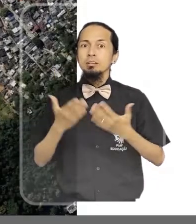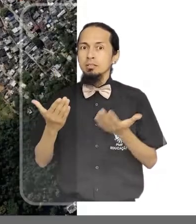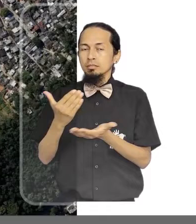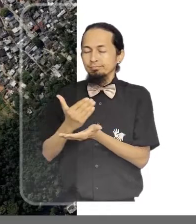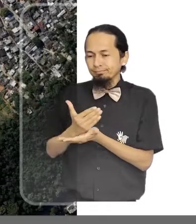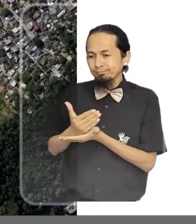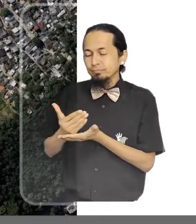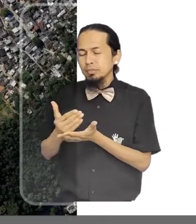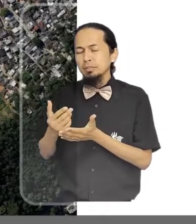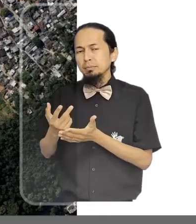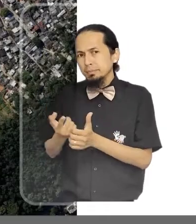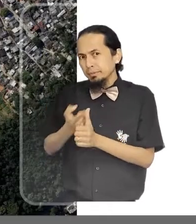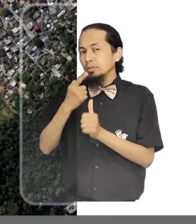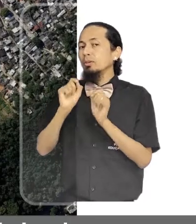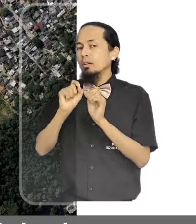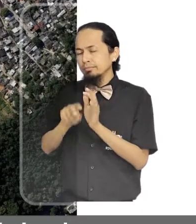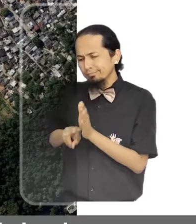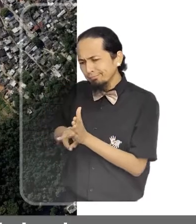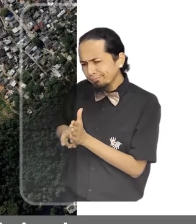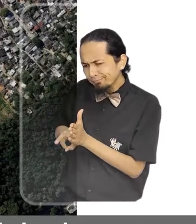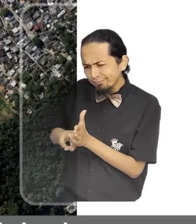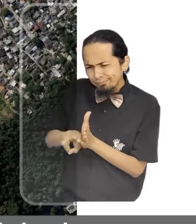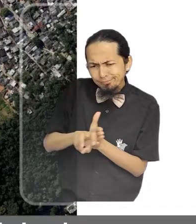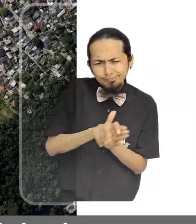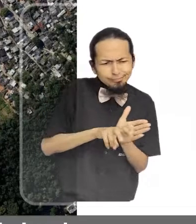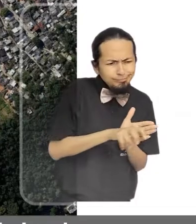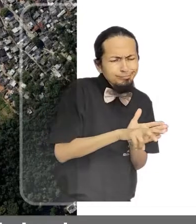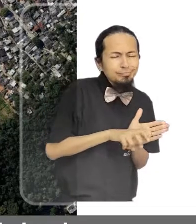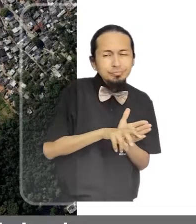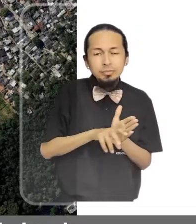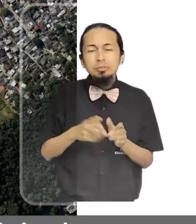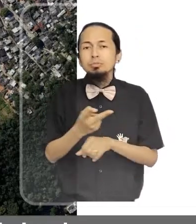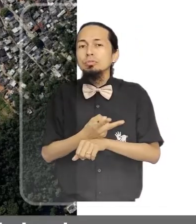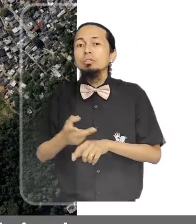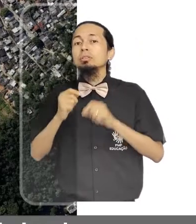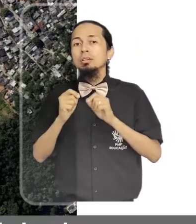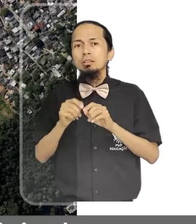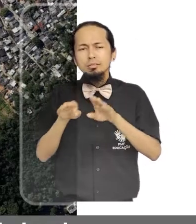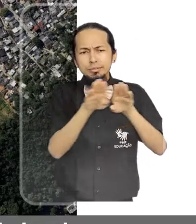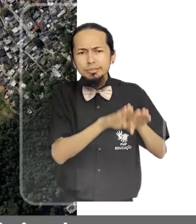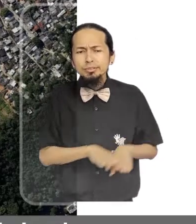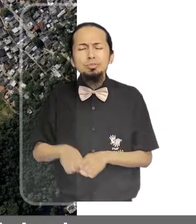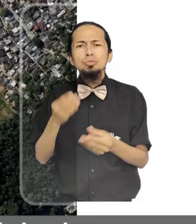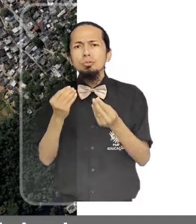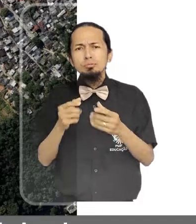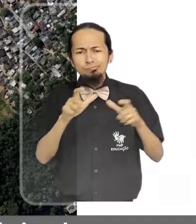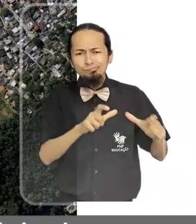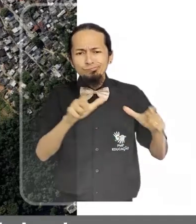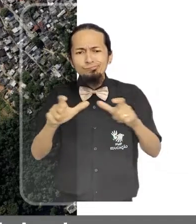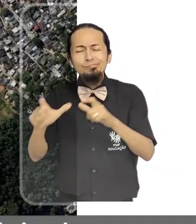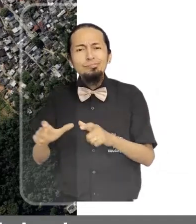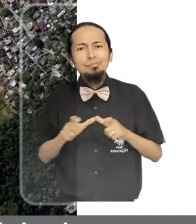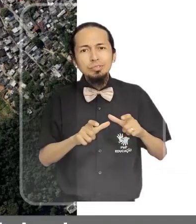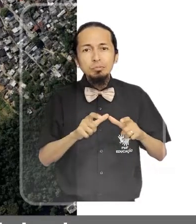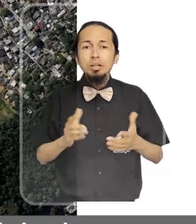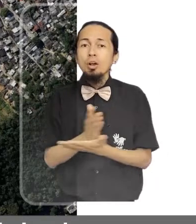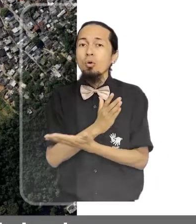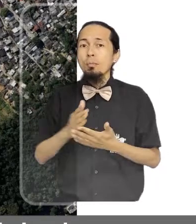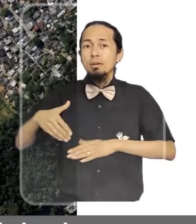diagnóstico preliminar de cada distrito, buscou-se identificar padrões de uso e ocupação do território para